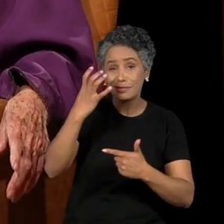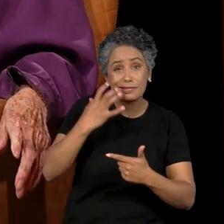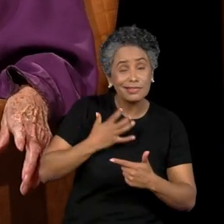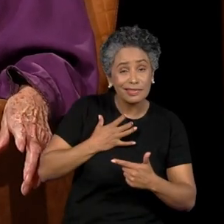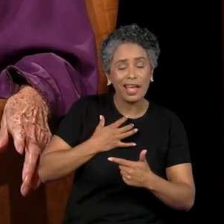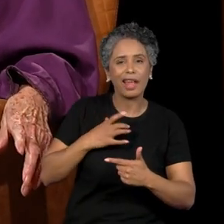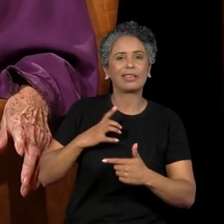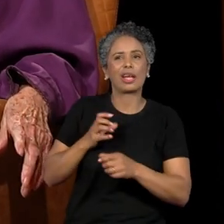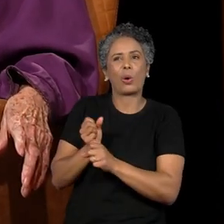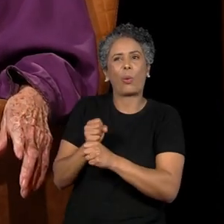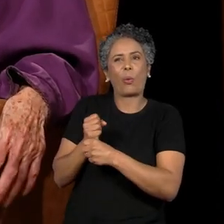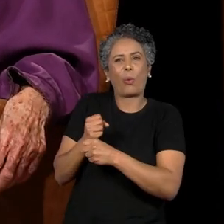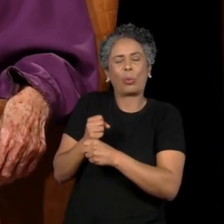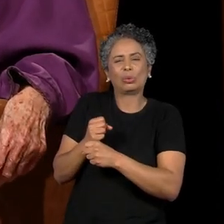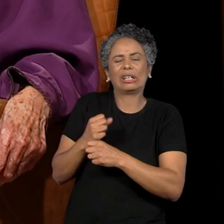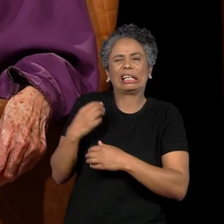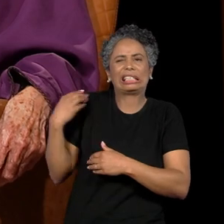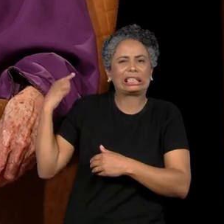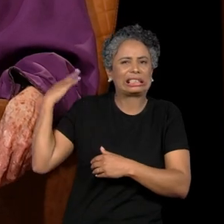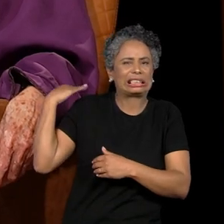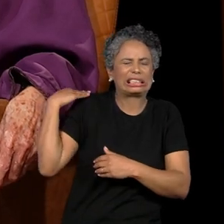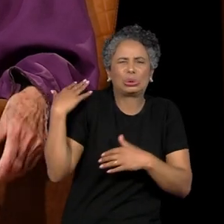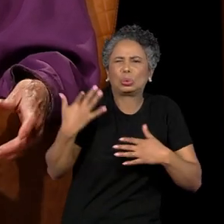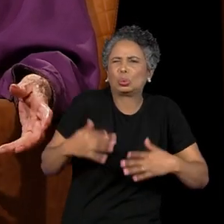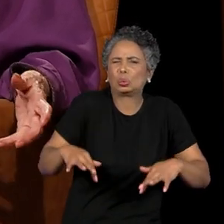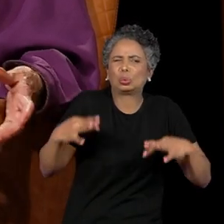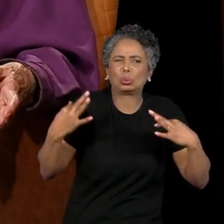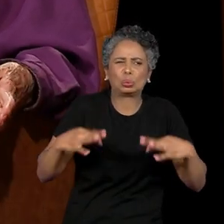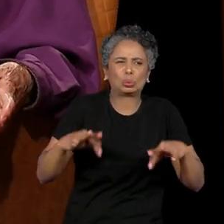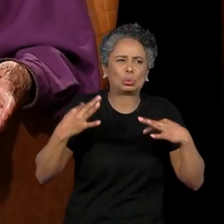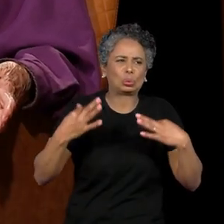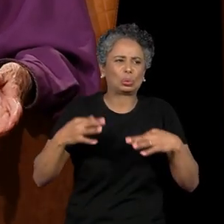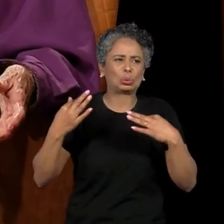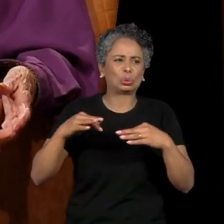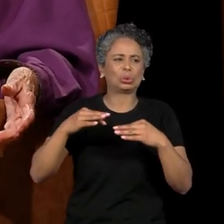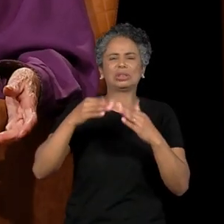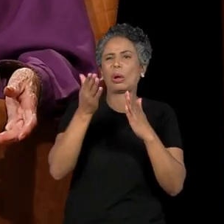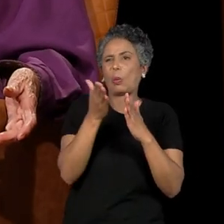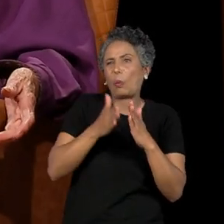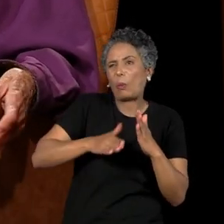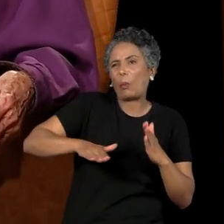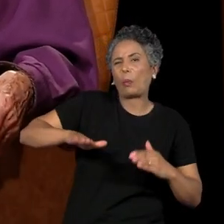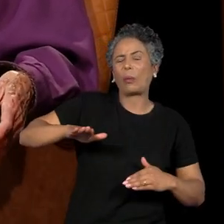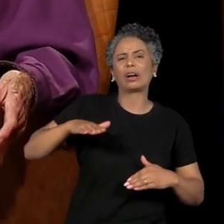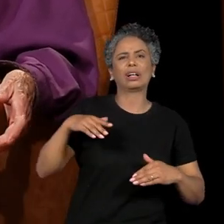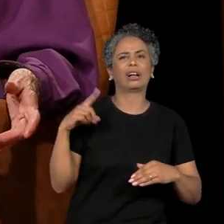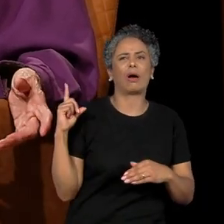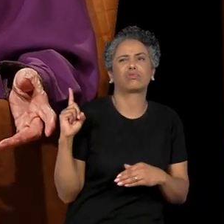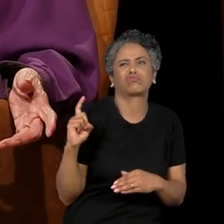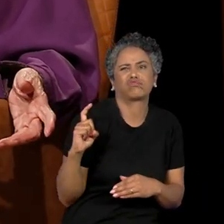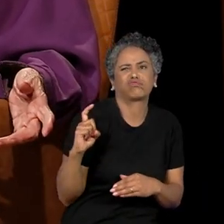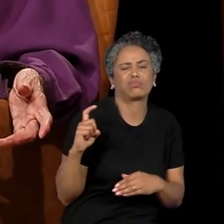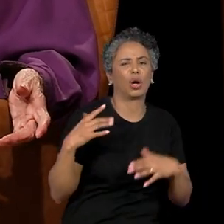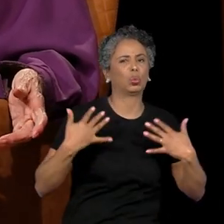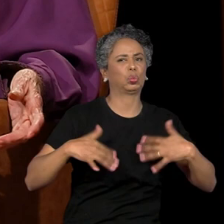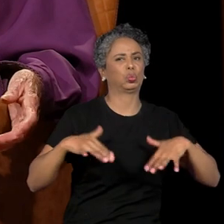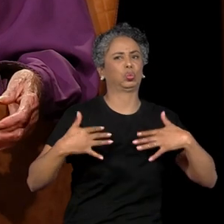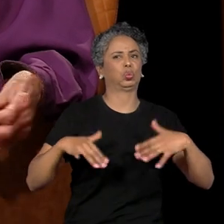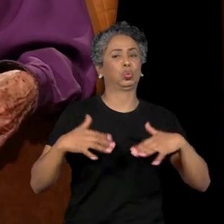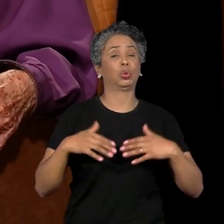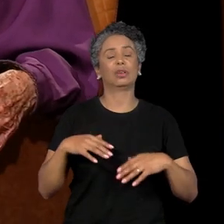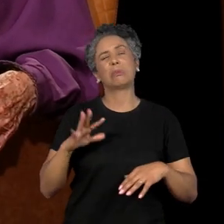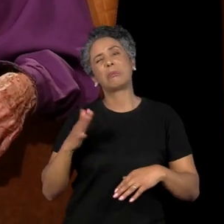bem arqueada a coluna dele. E aí, ele era muito vaidoso. Um rapazinho, né, 16, 17